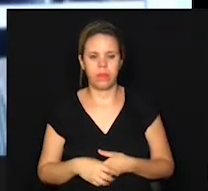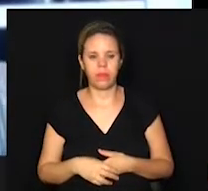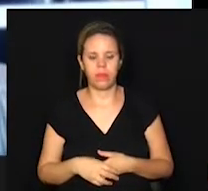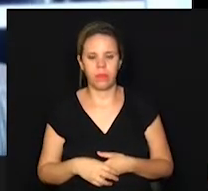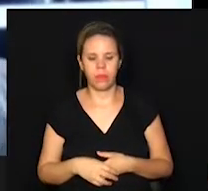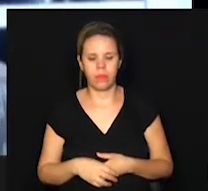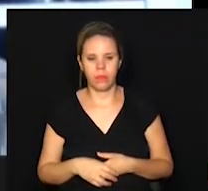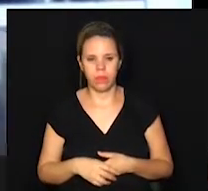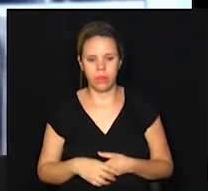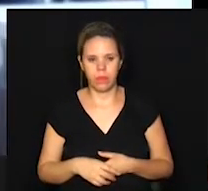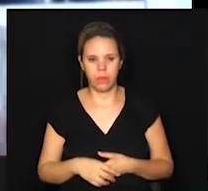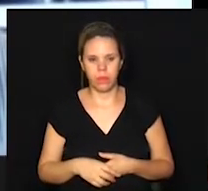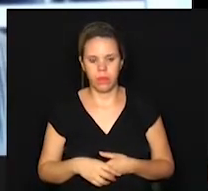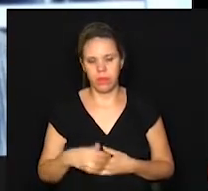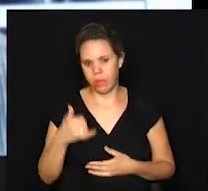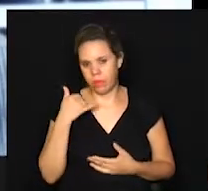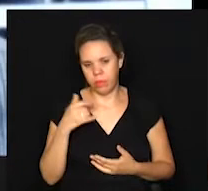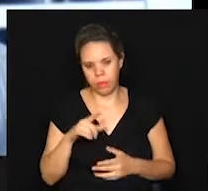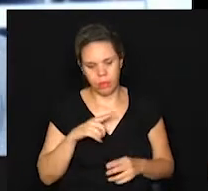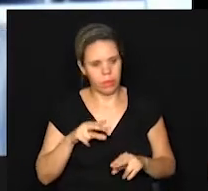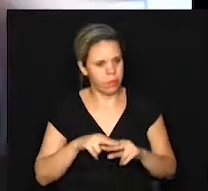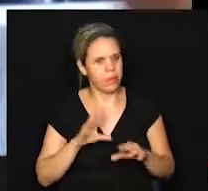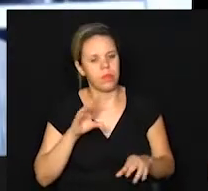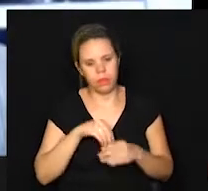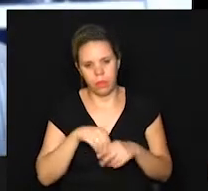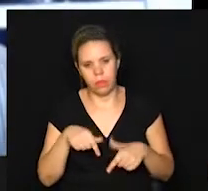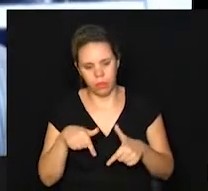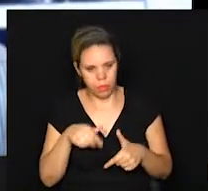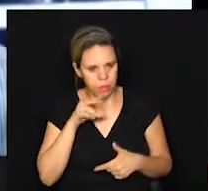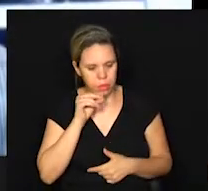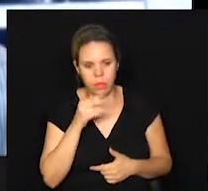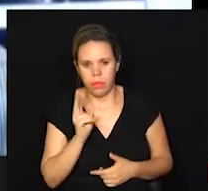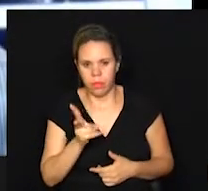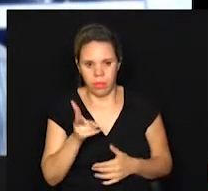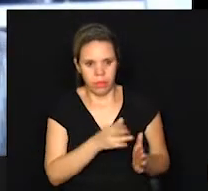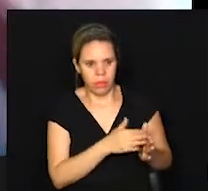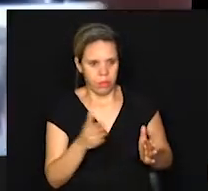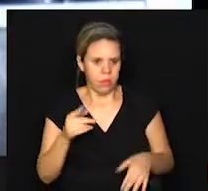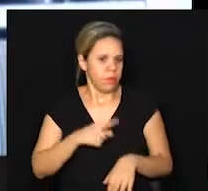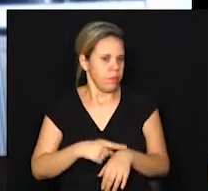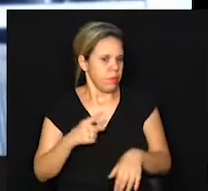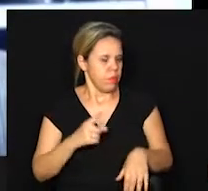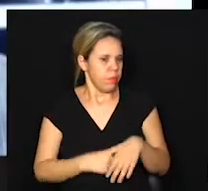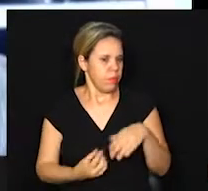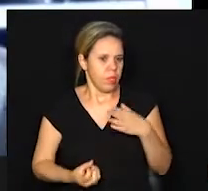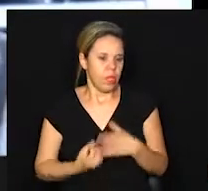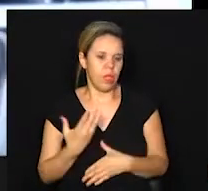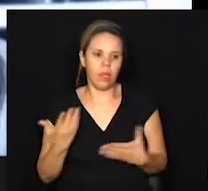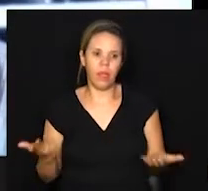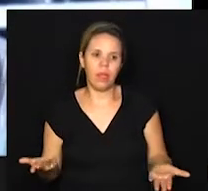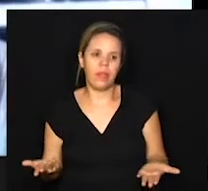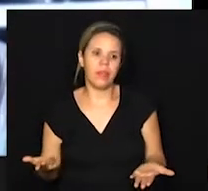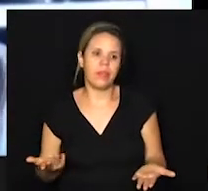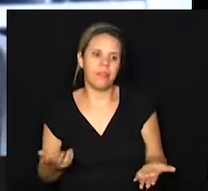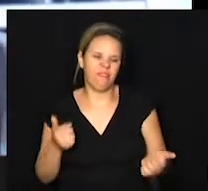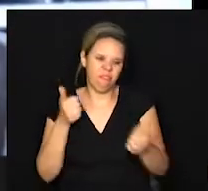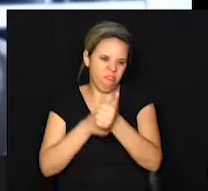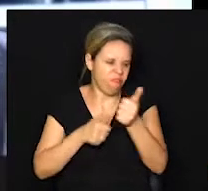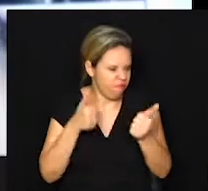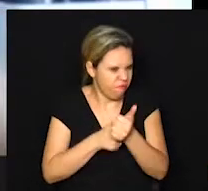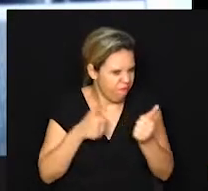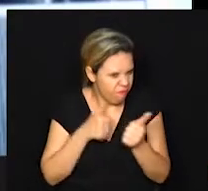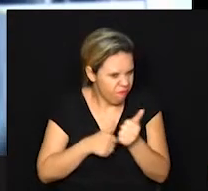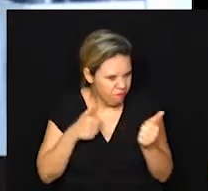Me garantiu por telefone, portanto, a gente está no quadro. Então, o que aconteceu nesse meio tempo? O que aconteceu foi uma perseguição